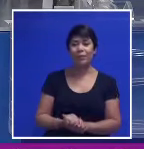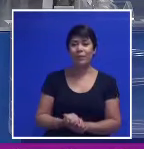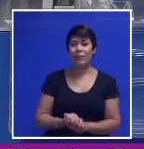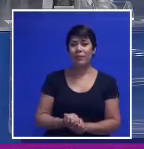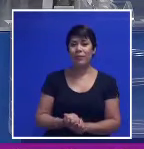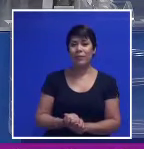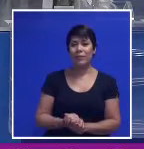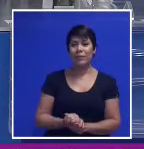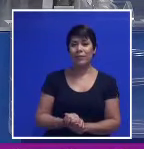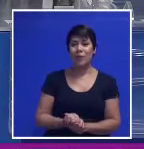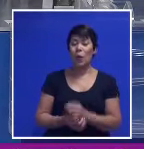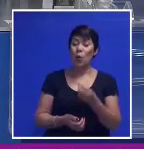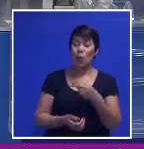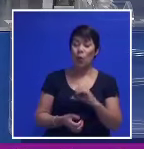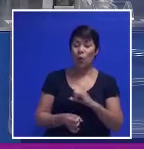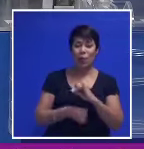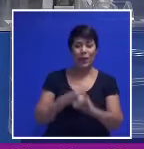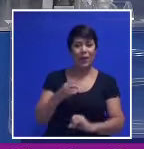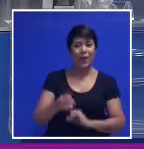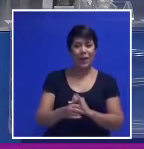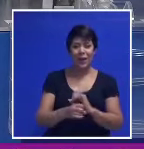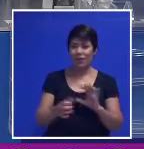Para apostar online é só acessar